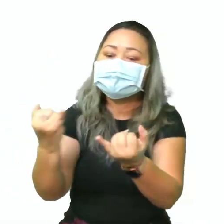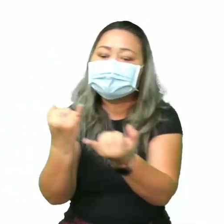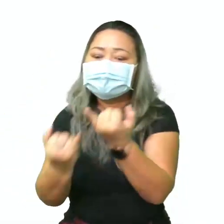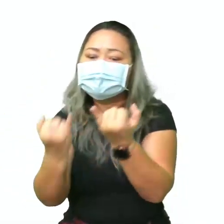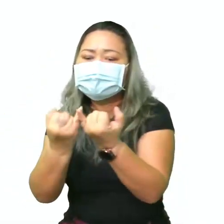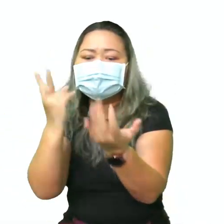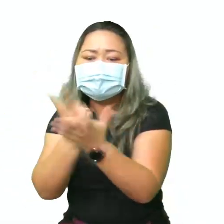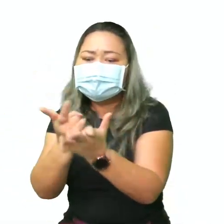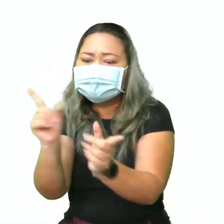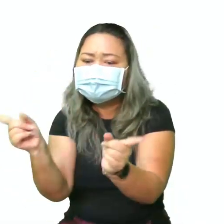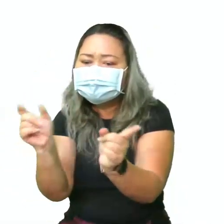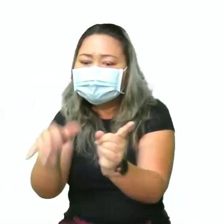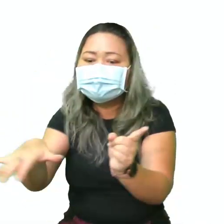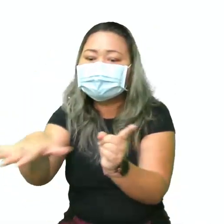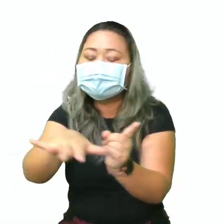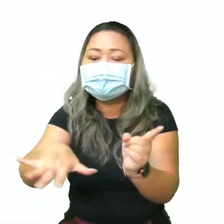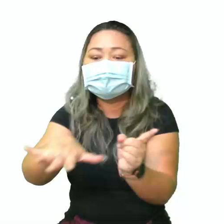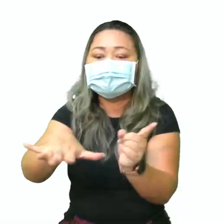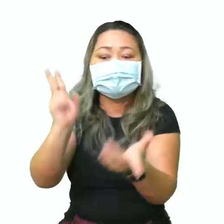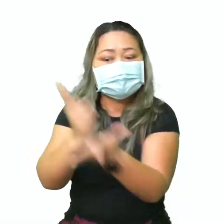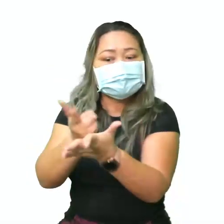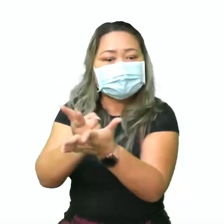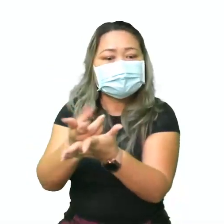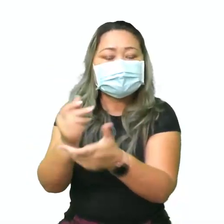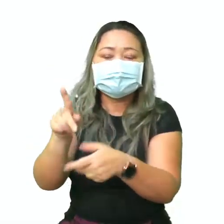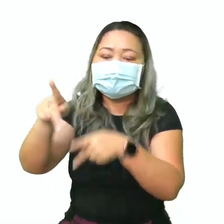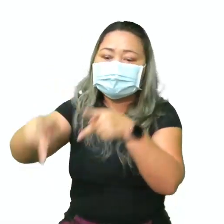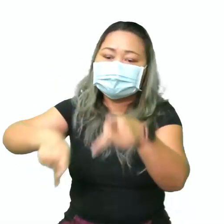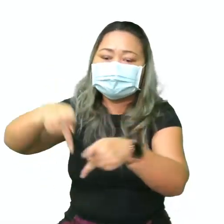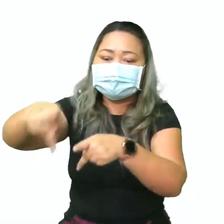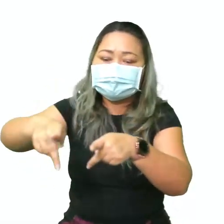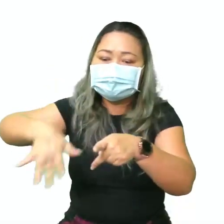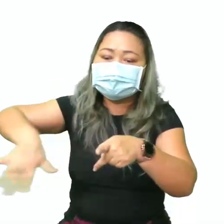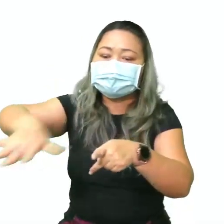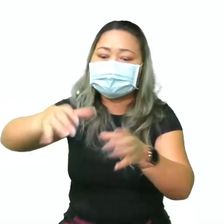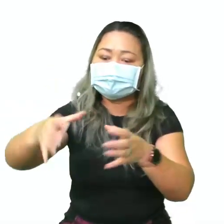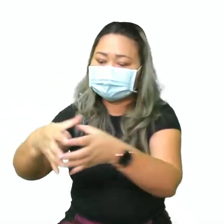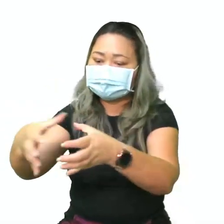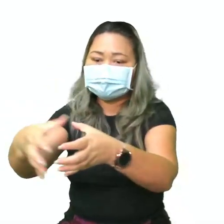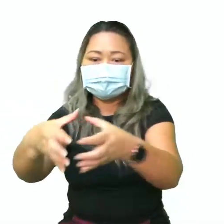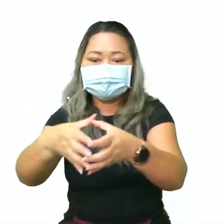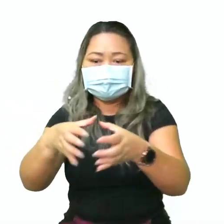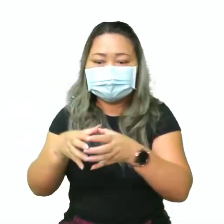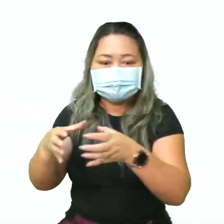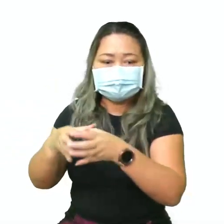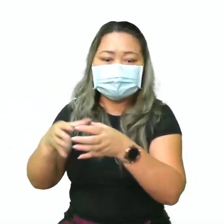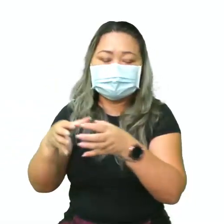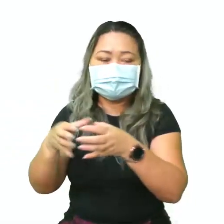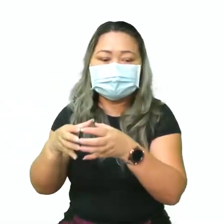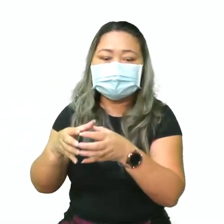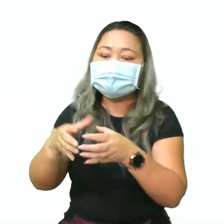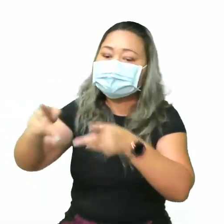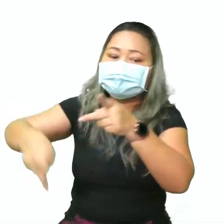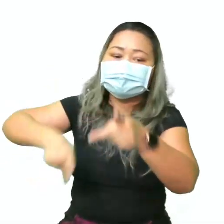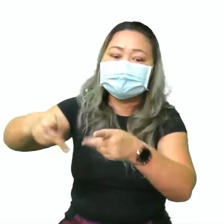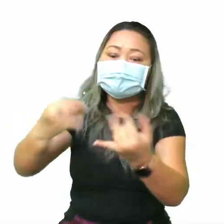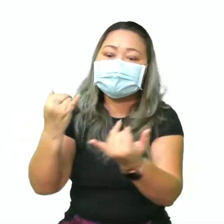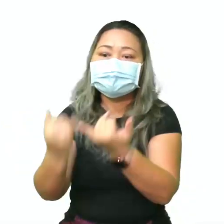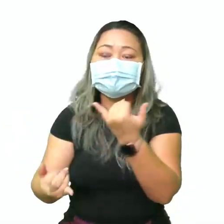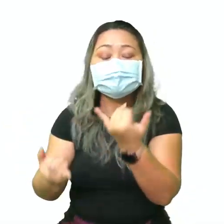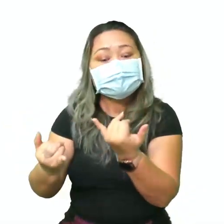burro junto com a égua, que é a fêmea do cavalo, você vai ter ali a mula, né? Vamos